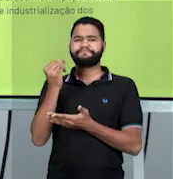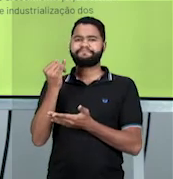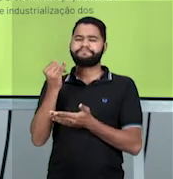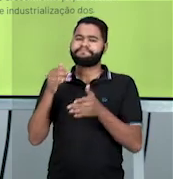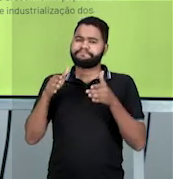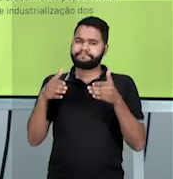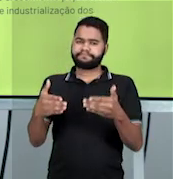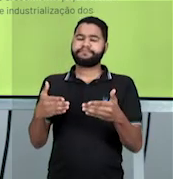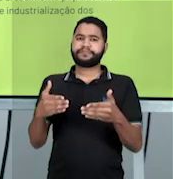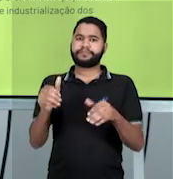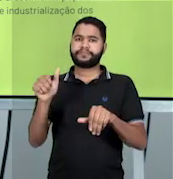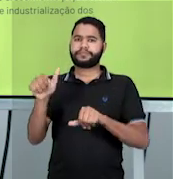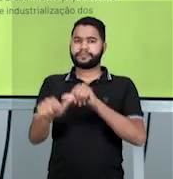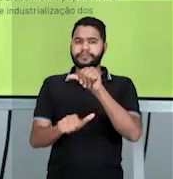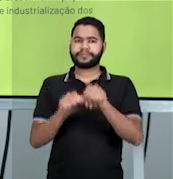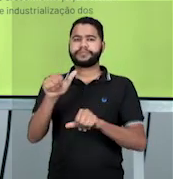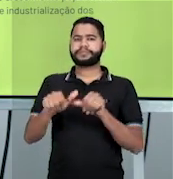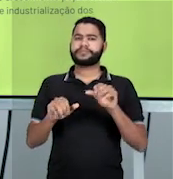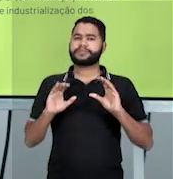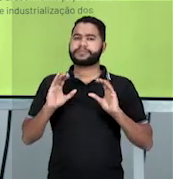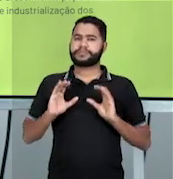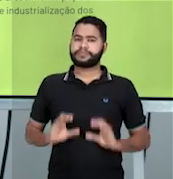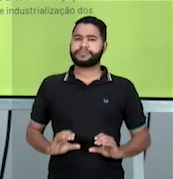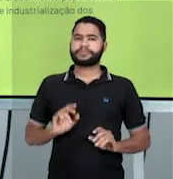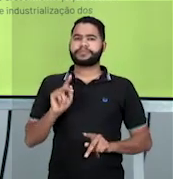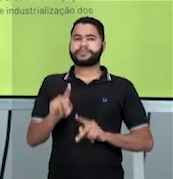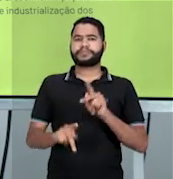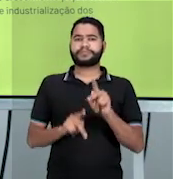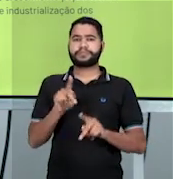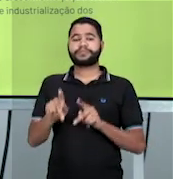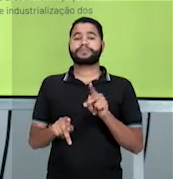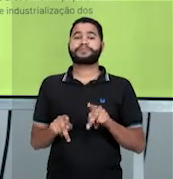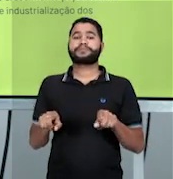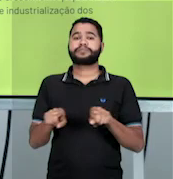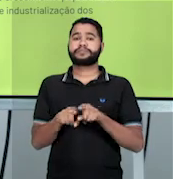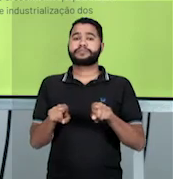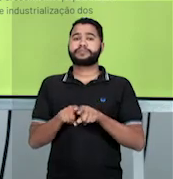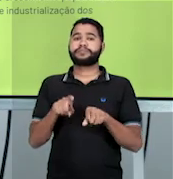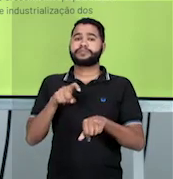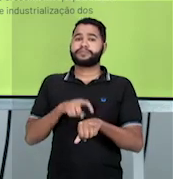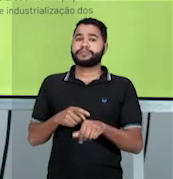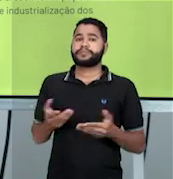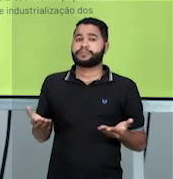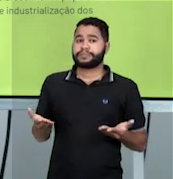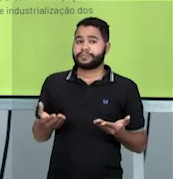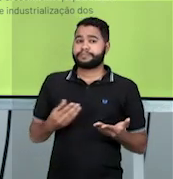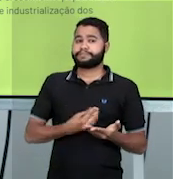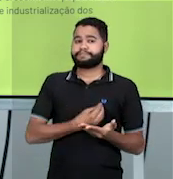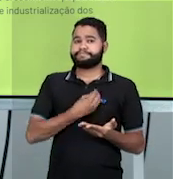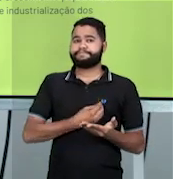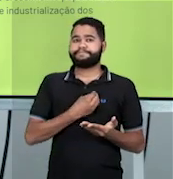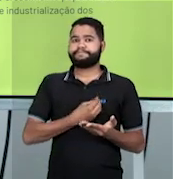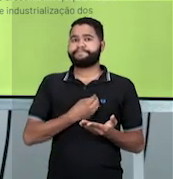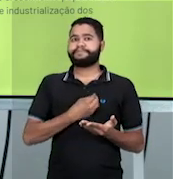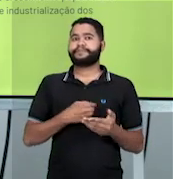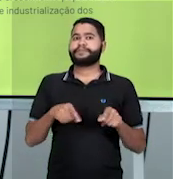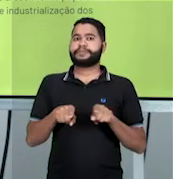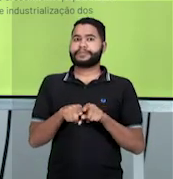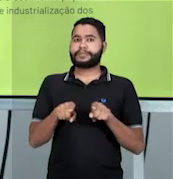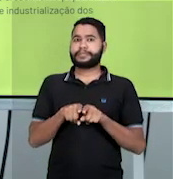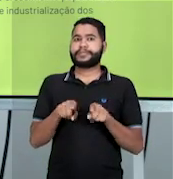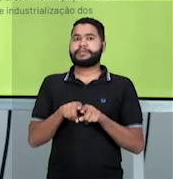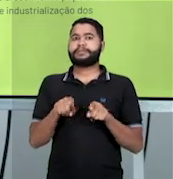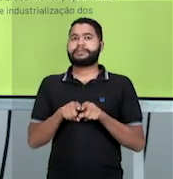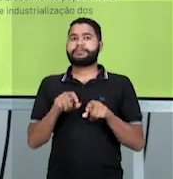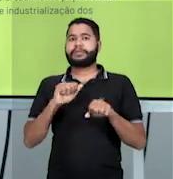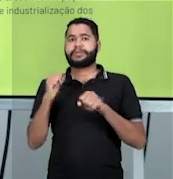que a gente está tendo essa mudança de comportamento da população. Justamente no momento atual que estamos vivenciando de pandemia, também vai ter